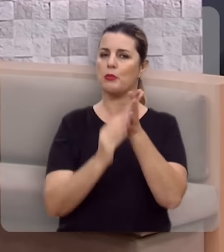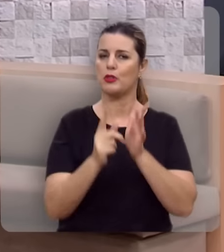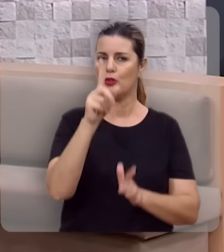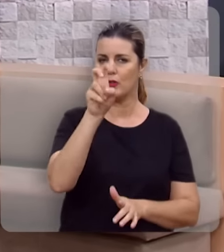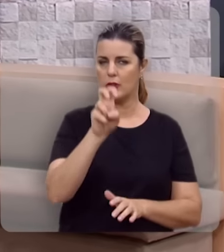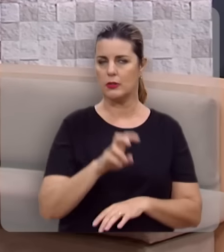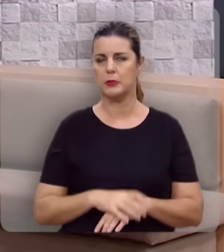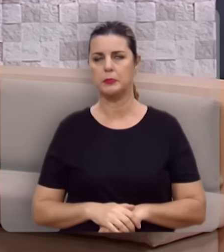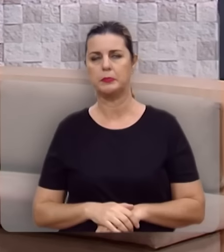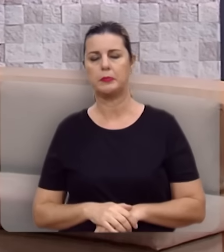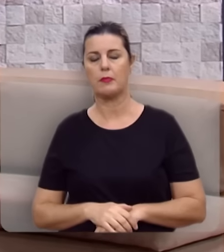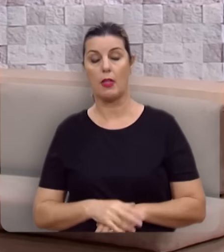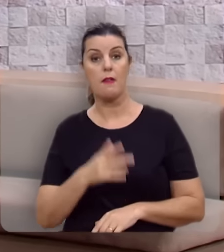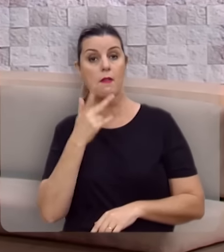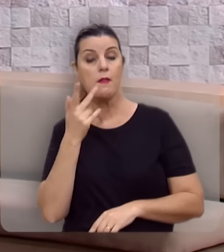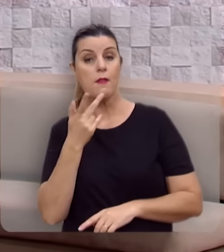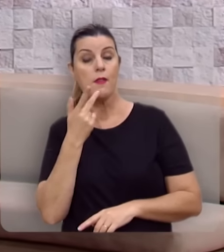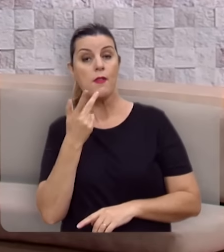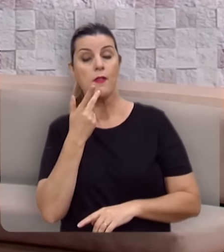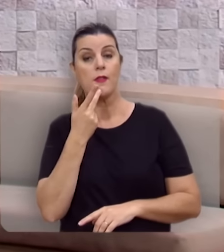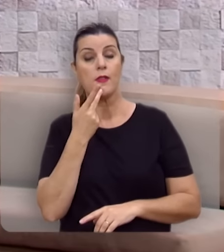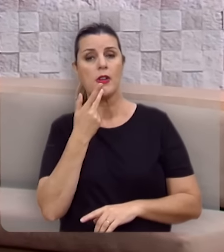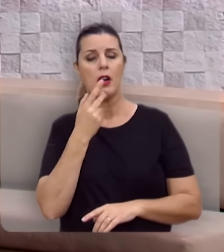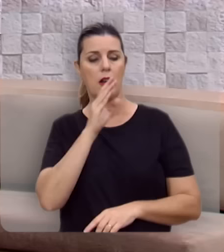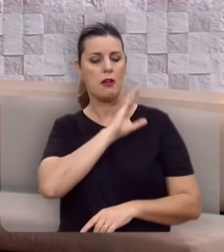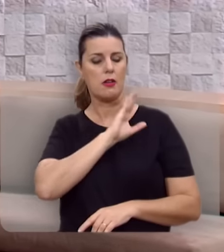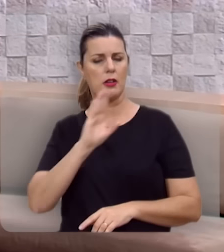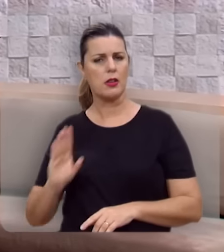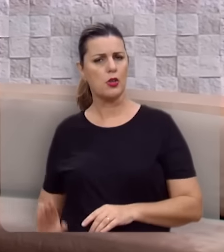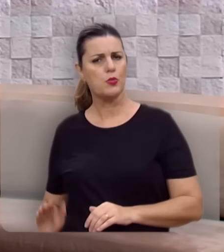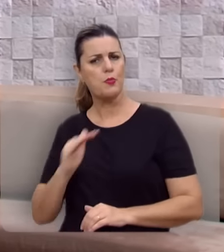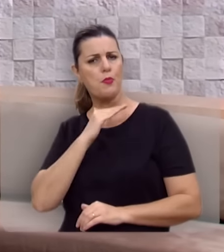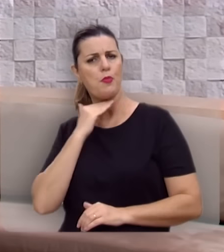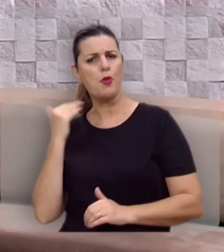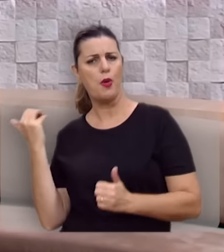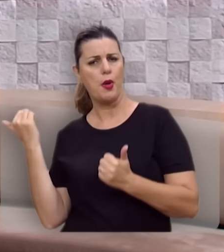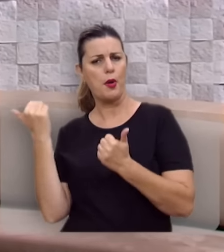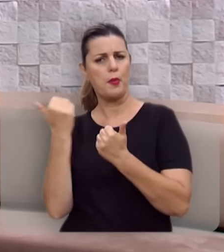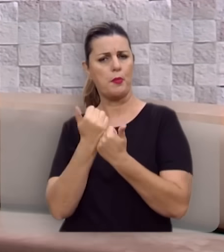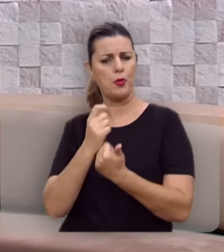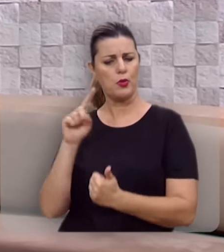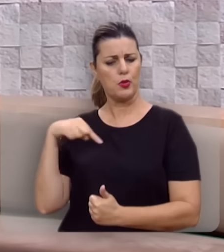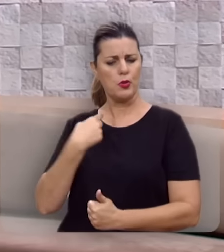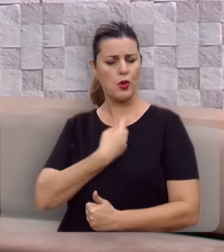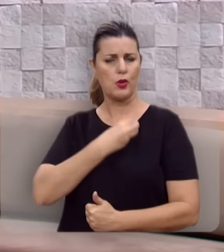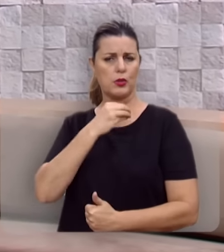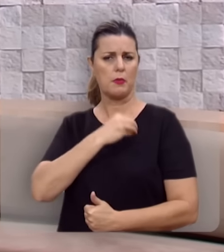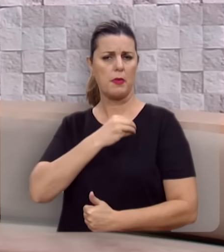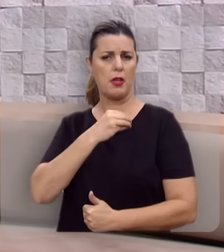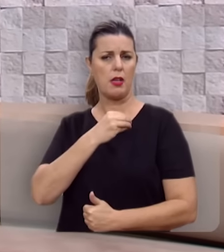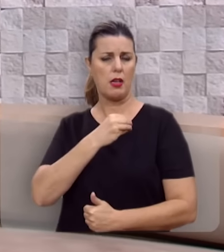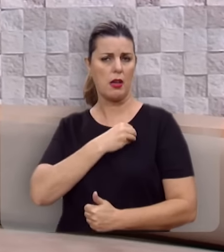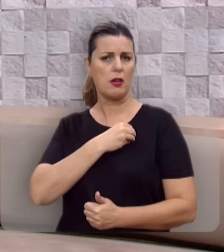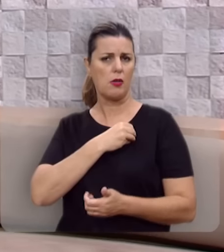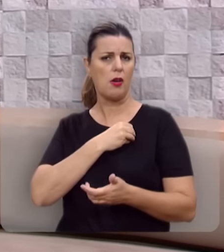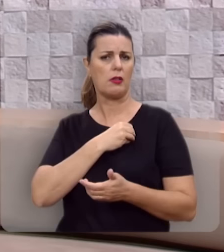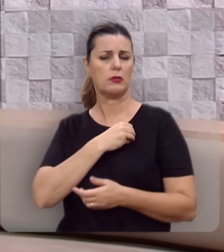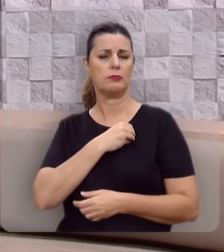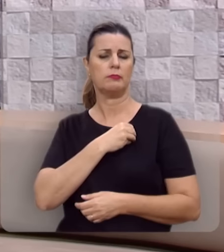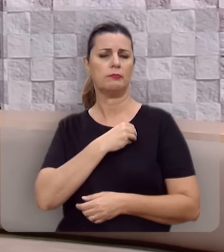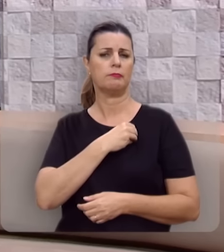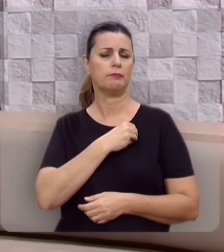capítulo 15. E ele diz que Cristo morreu pelos nossos pecados, segundo